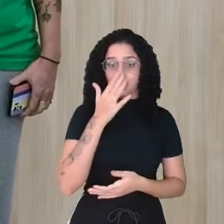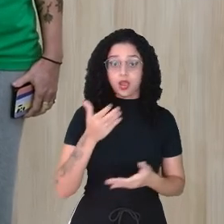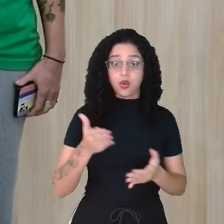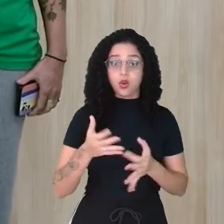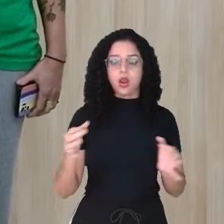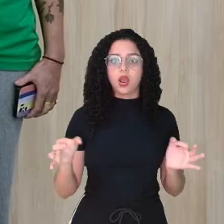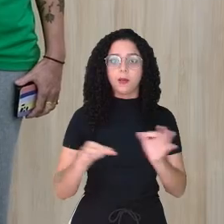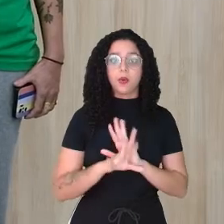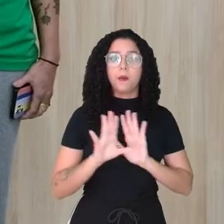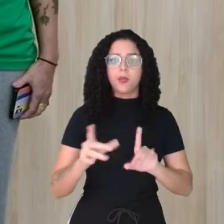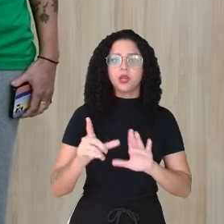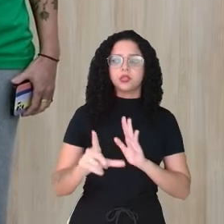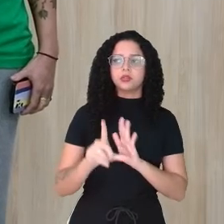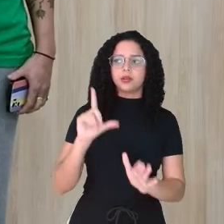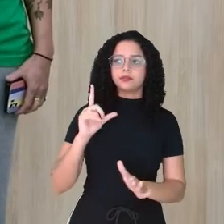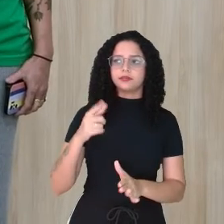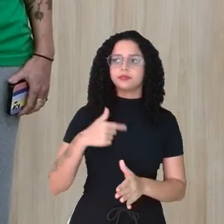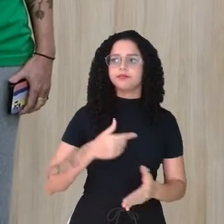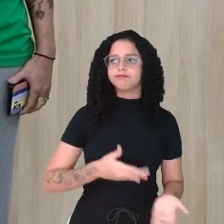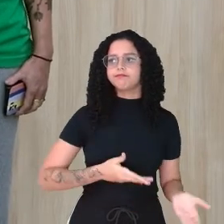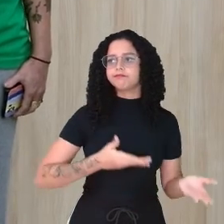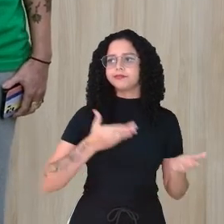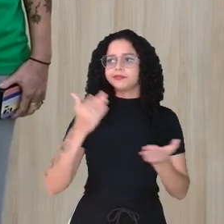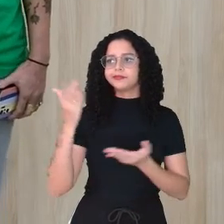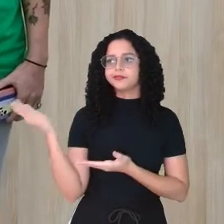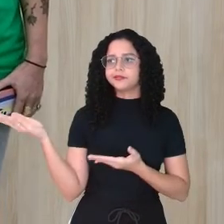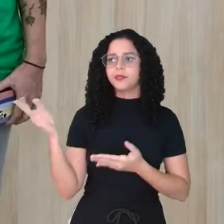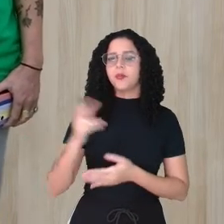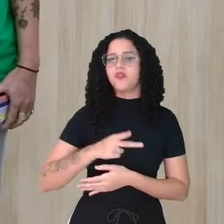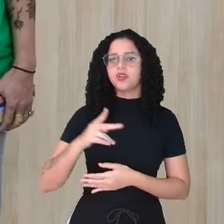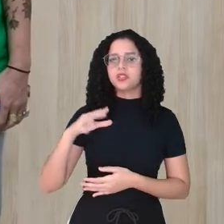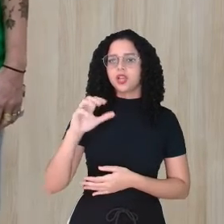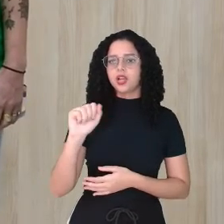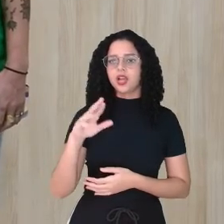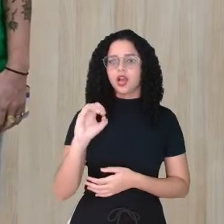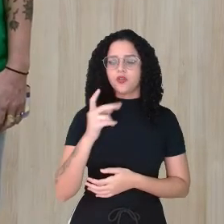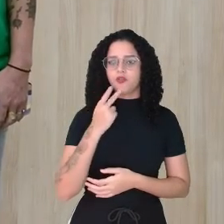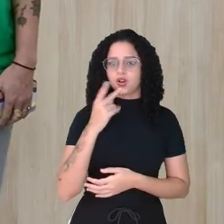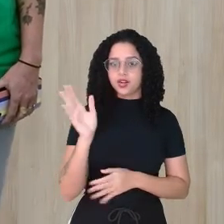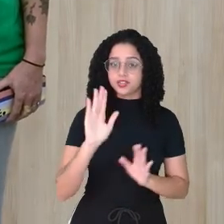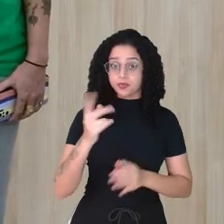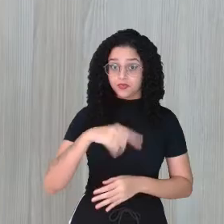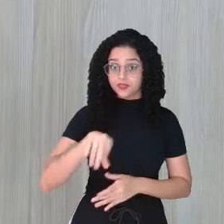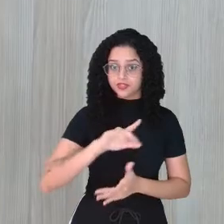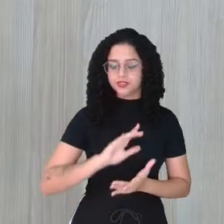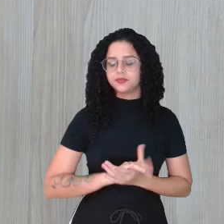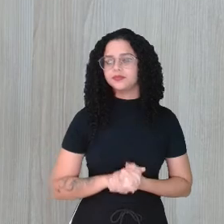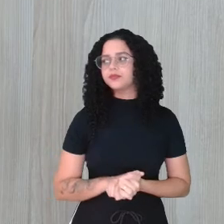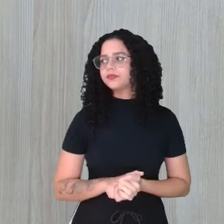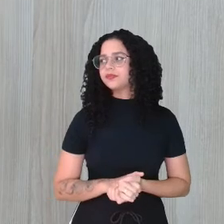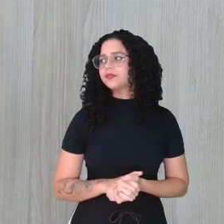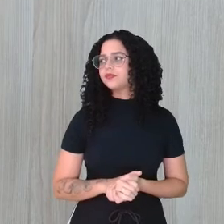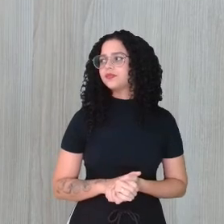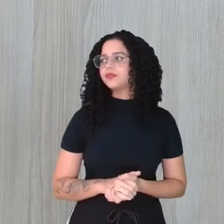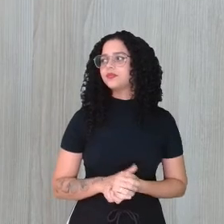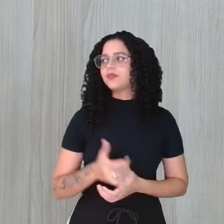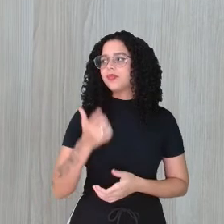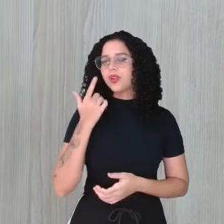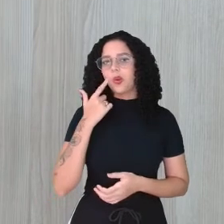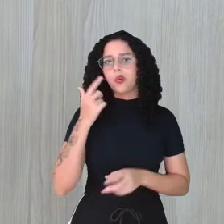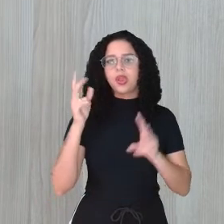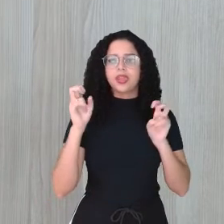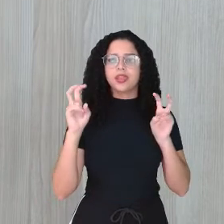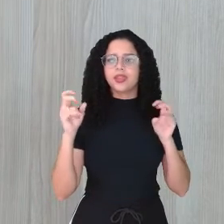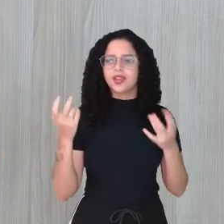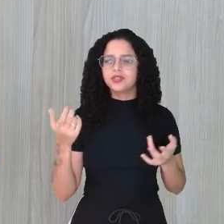por aqui, mas antes eu vou passar a bola aqui para a professora Carol se despedir de vocês. Gente, olha que